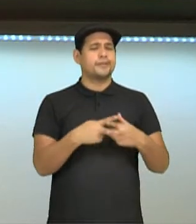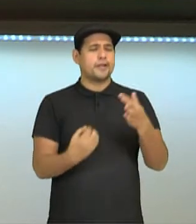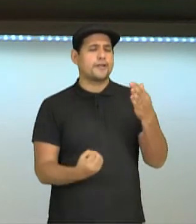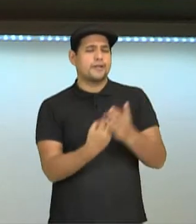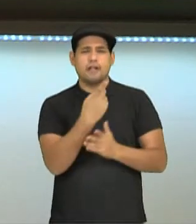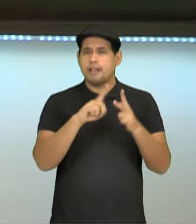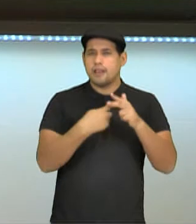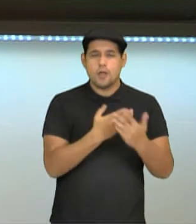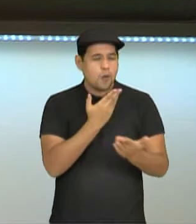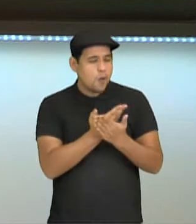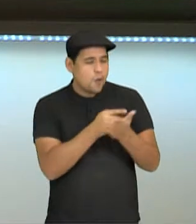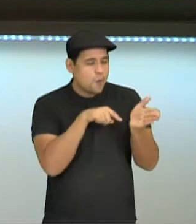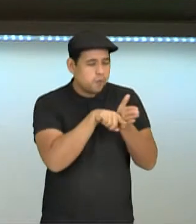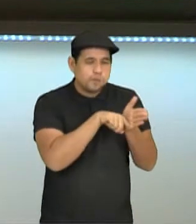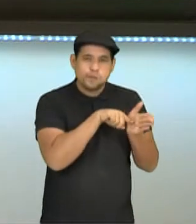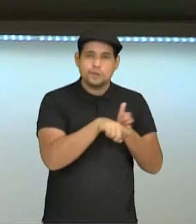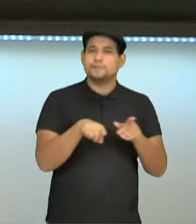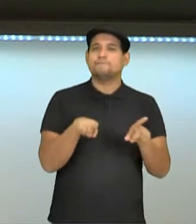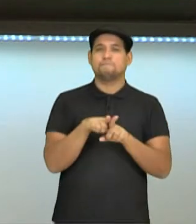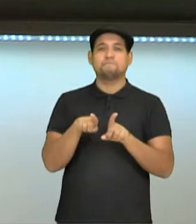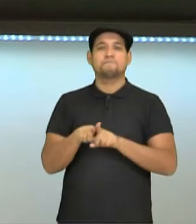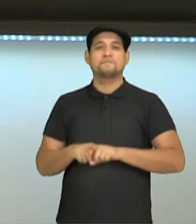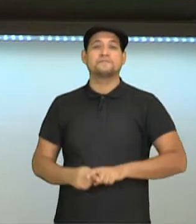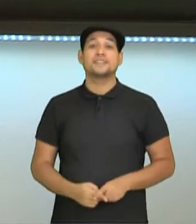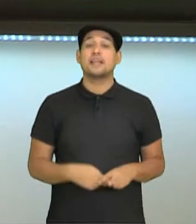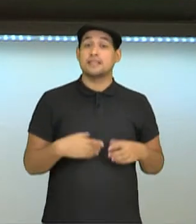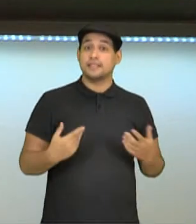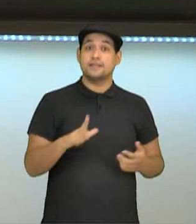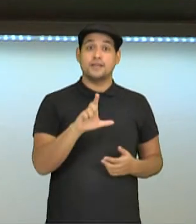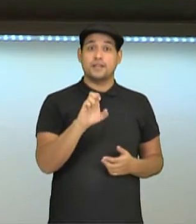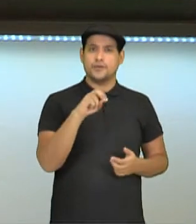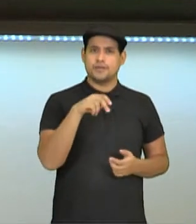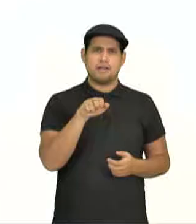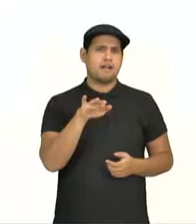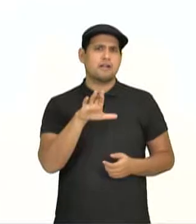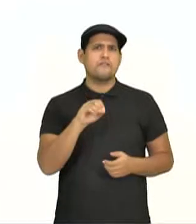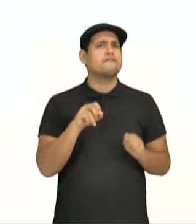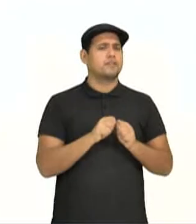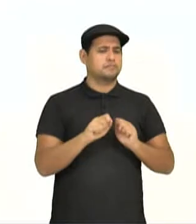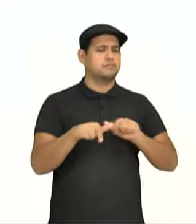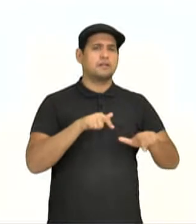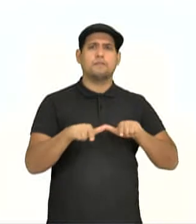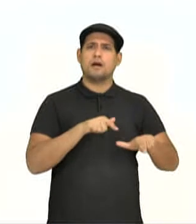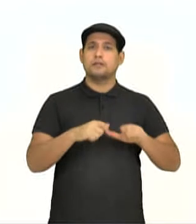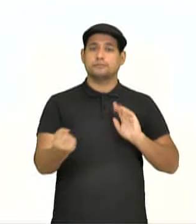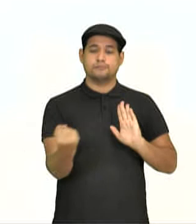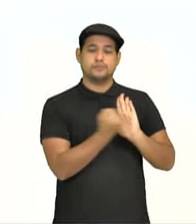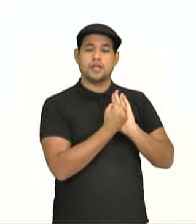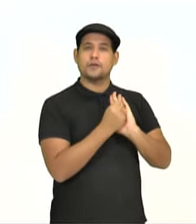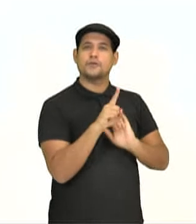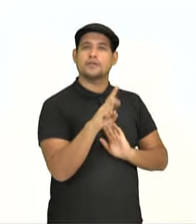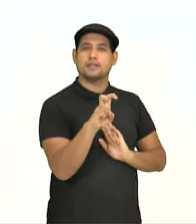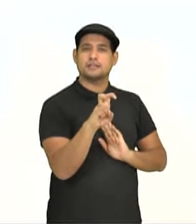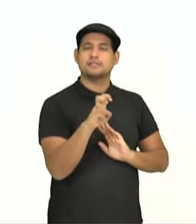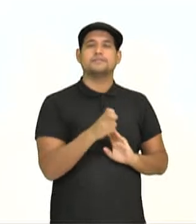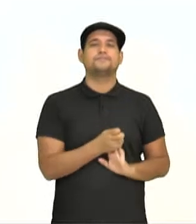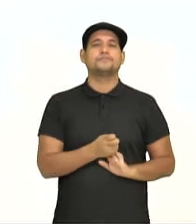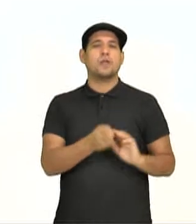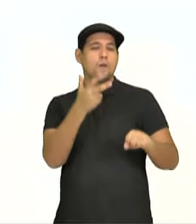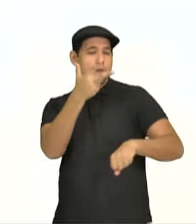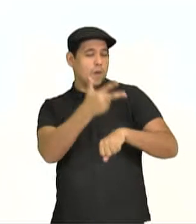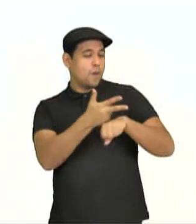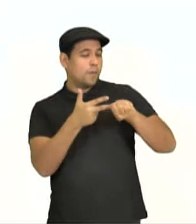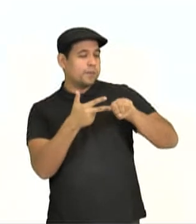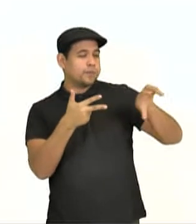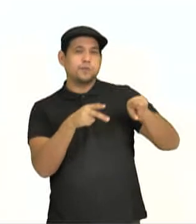seus estudos, né? Então, Leonardo da Vinci fez um trabalho no século XV de